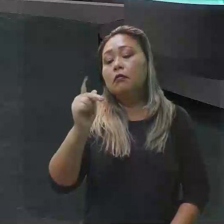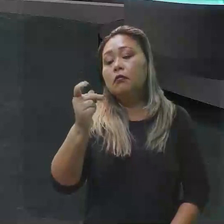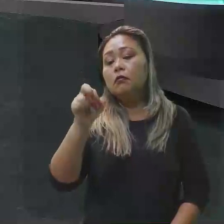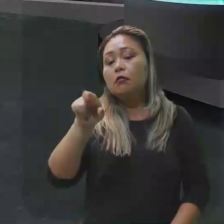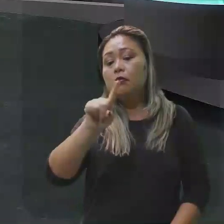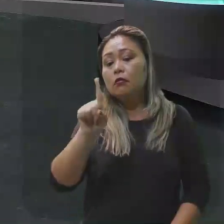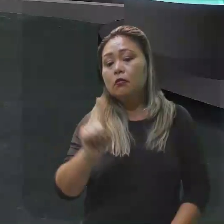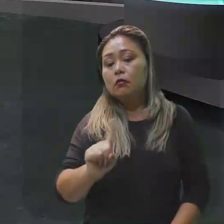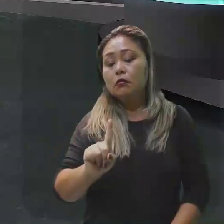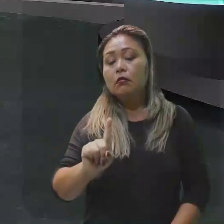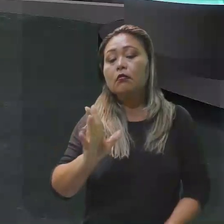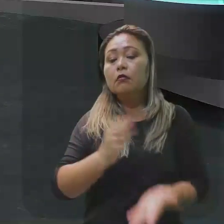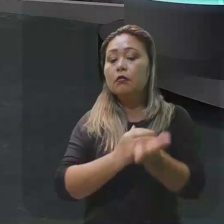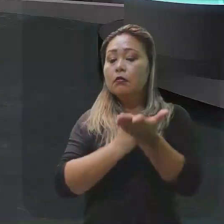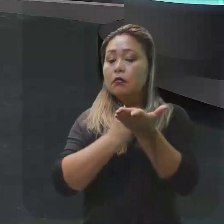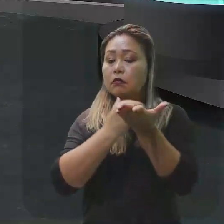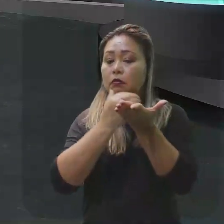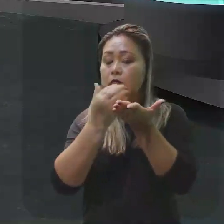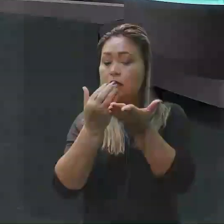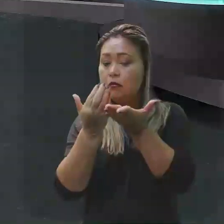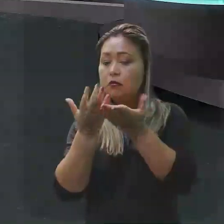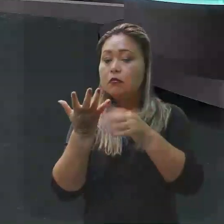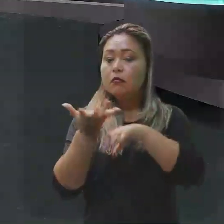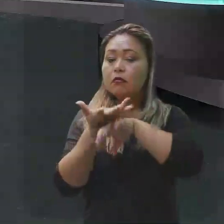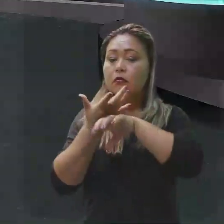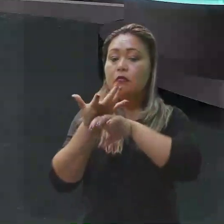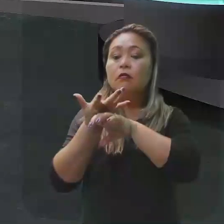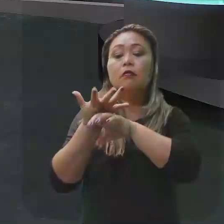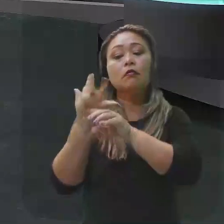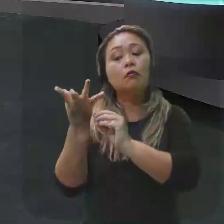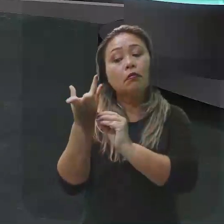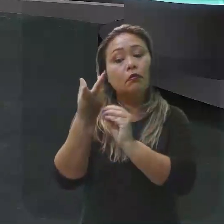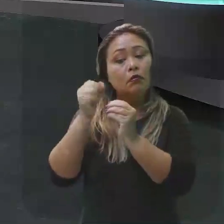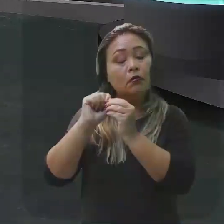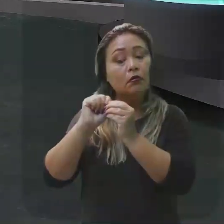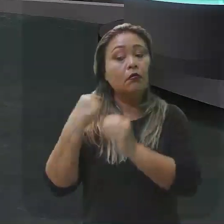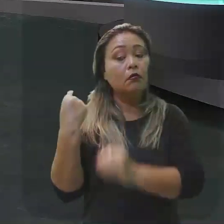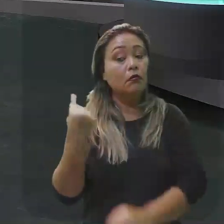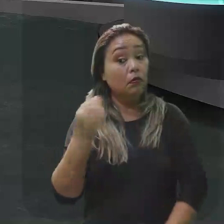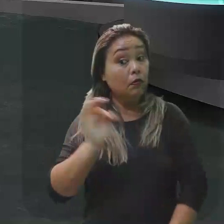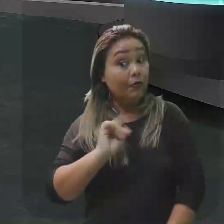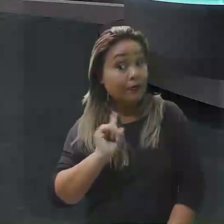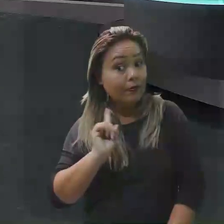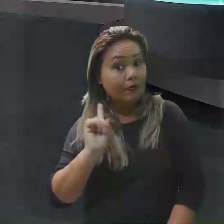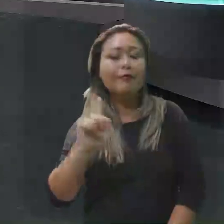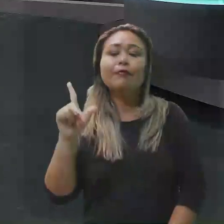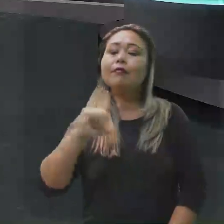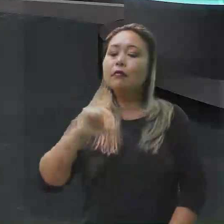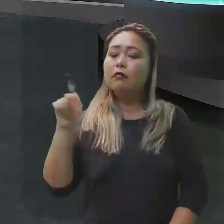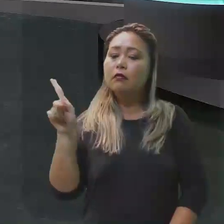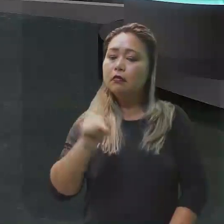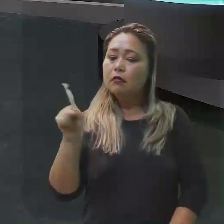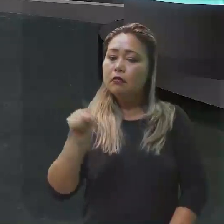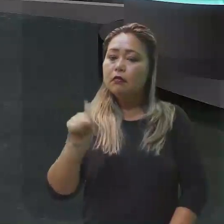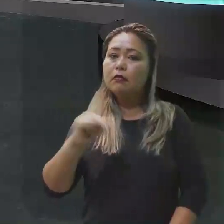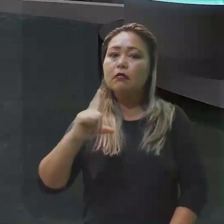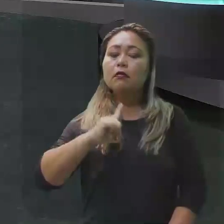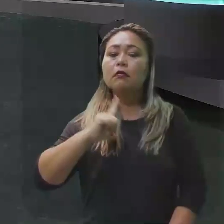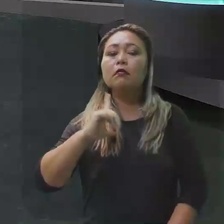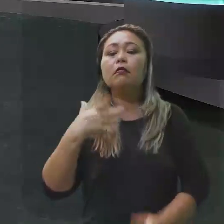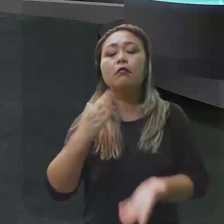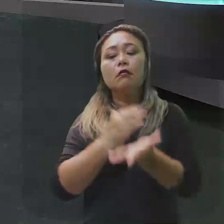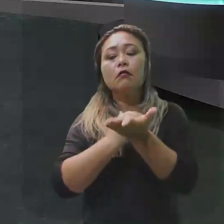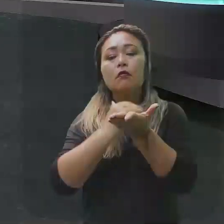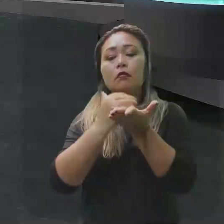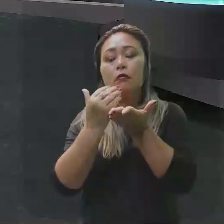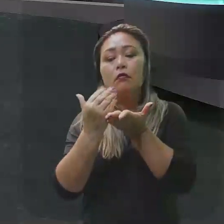estamos iniciando aí o componente de arte e eu não estou sozinha. Olha, nós temos um professor, vai iniciar conosco